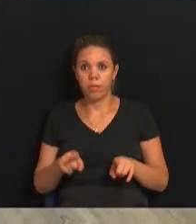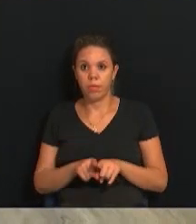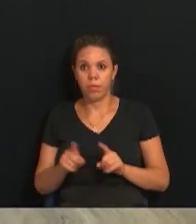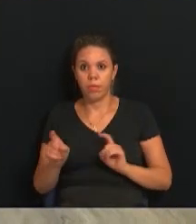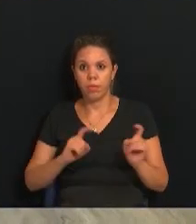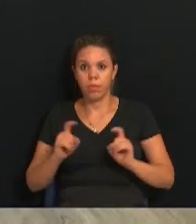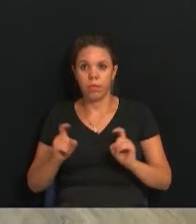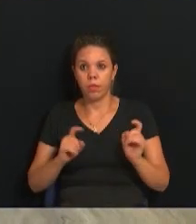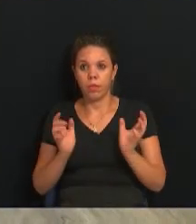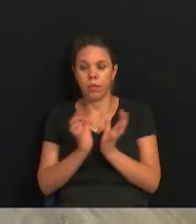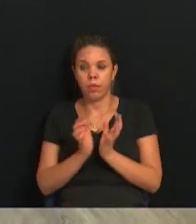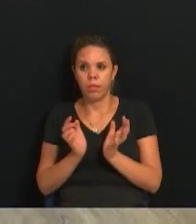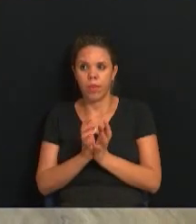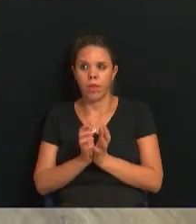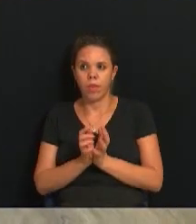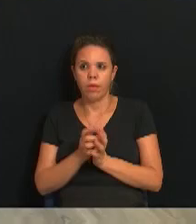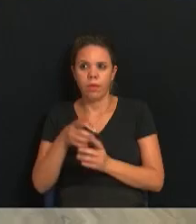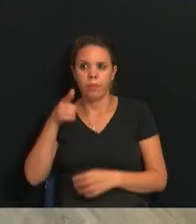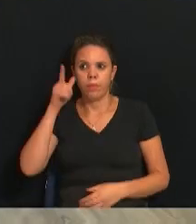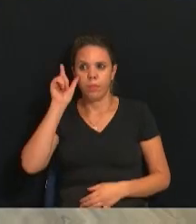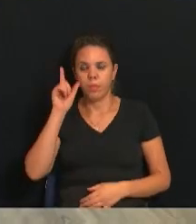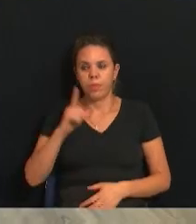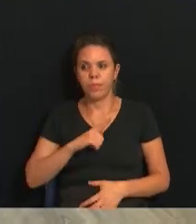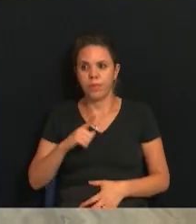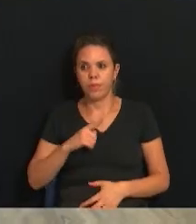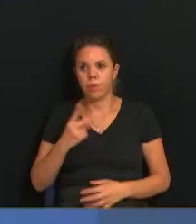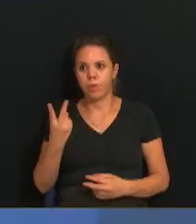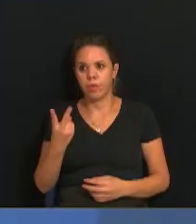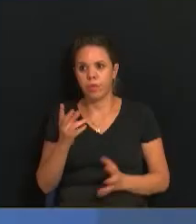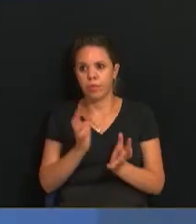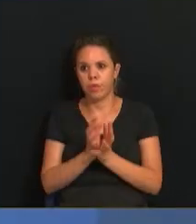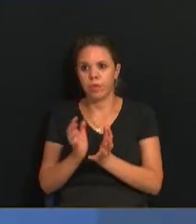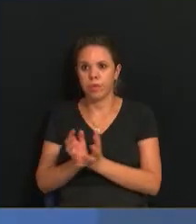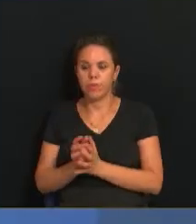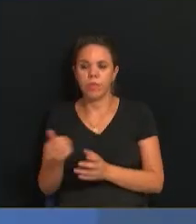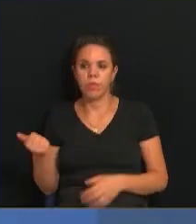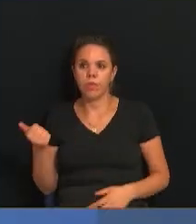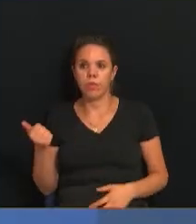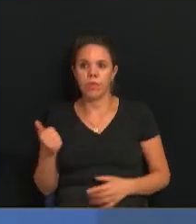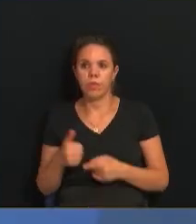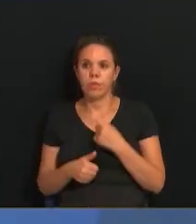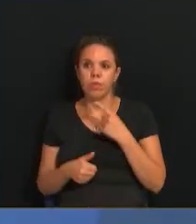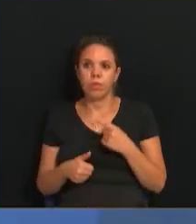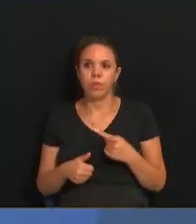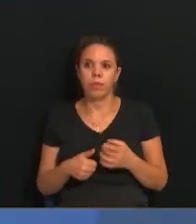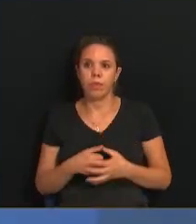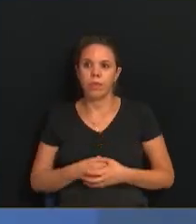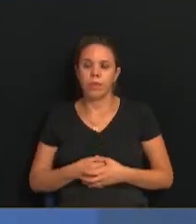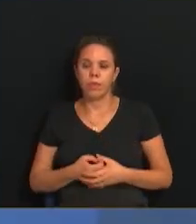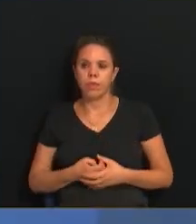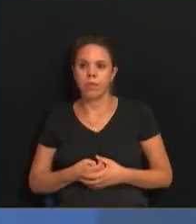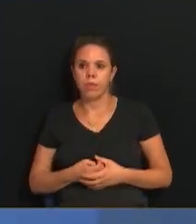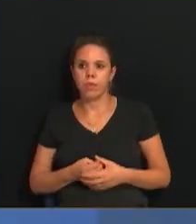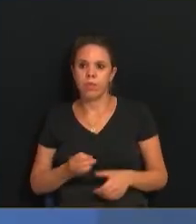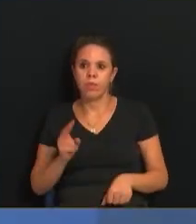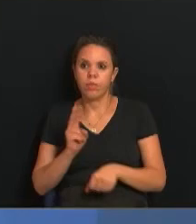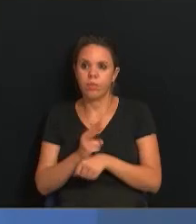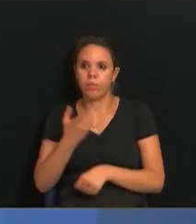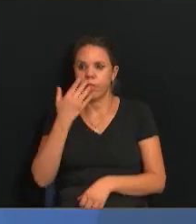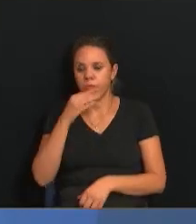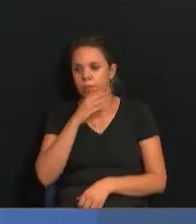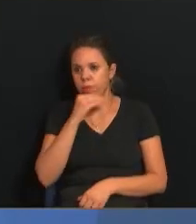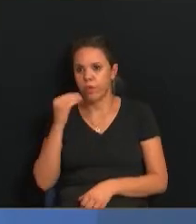de comissões. Ontem nós tivemos duas comissões permanentes. Primeiro, a Comissão de Proteção à Criança,